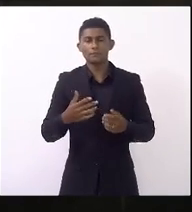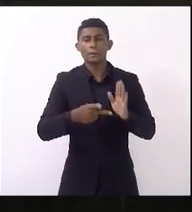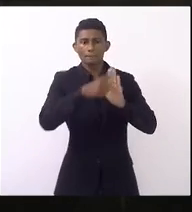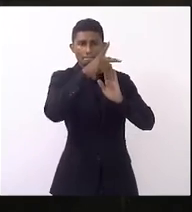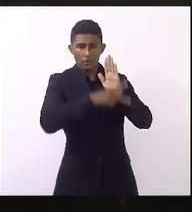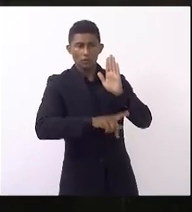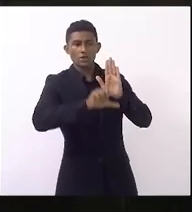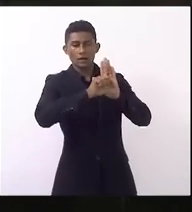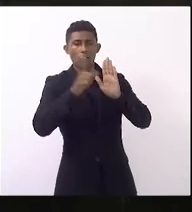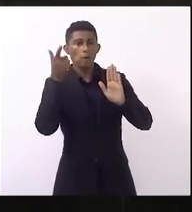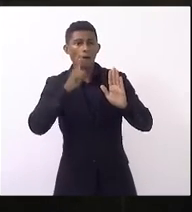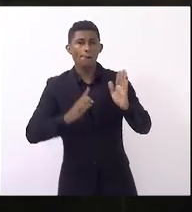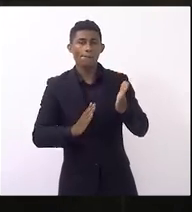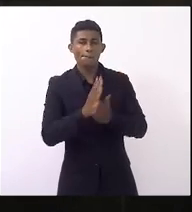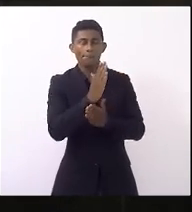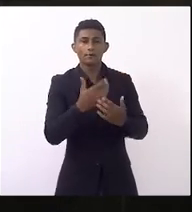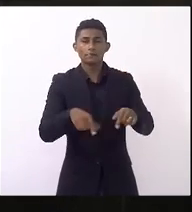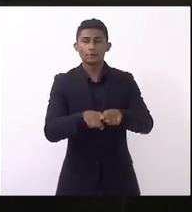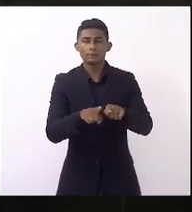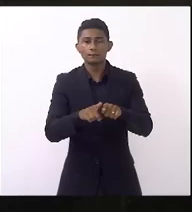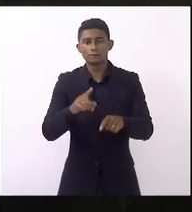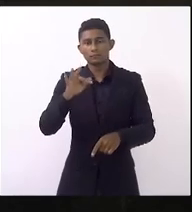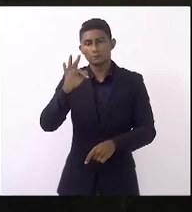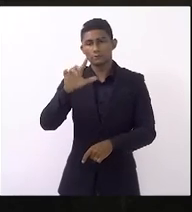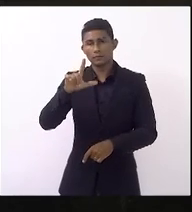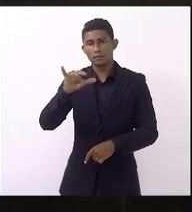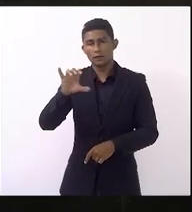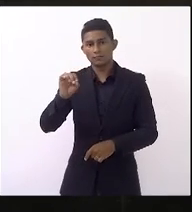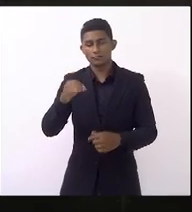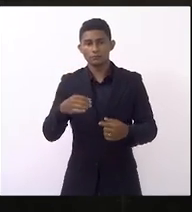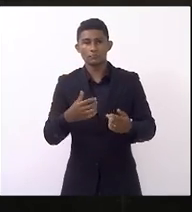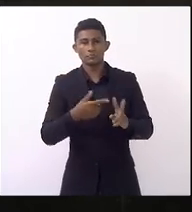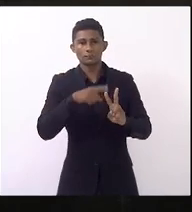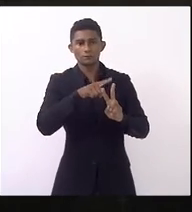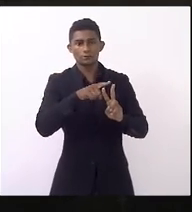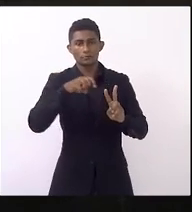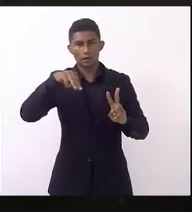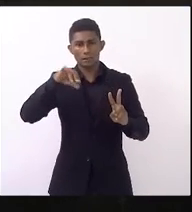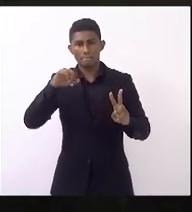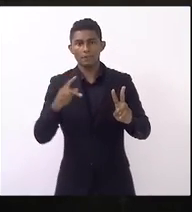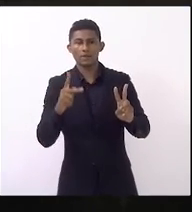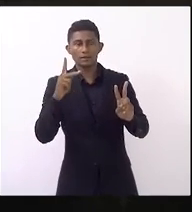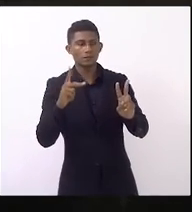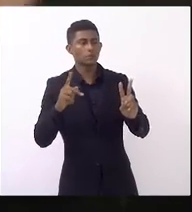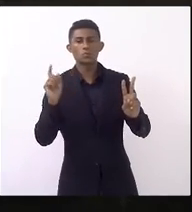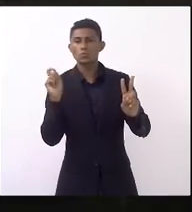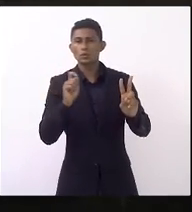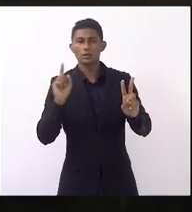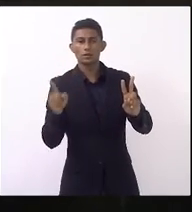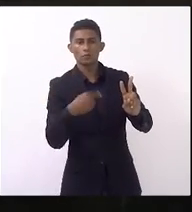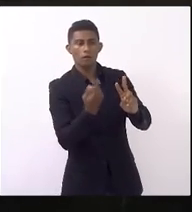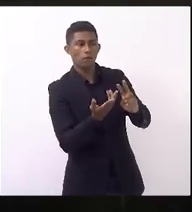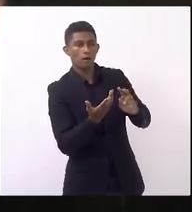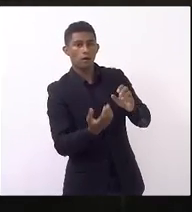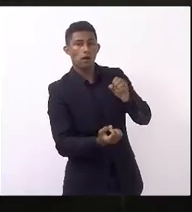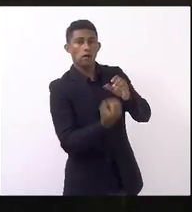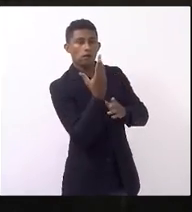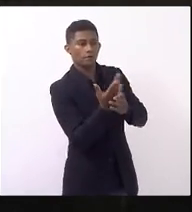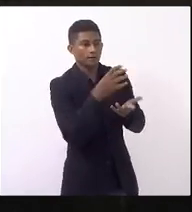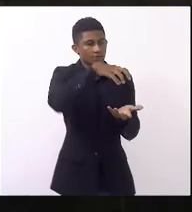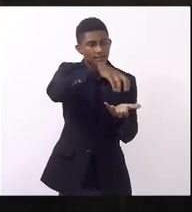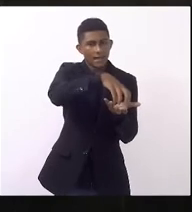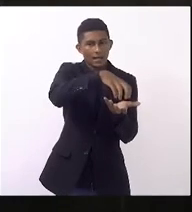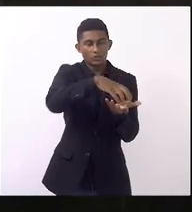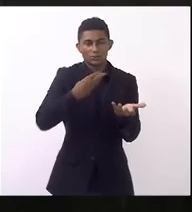eu sou coautor também, Eliomar também, o Bink, o próprio André, para garantir os centros de convivência como espaços